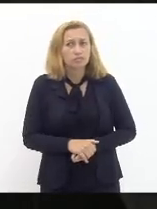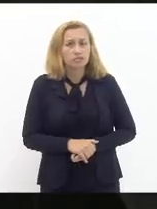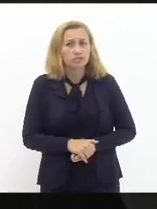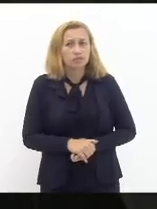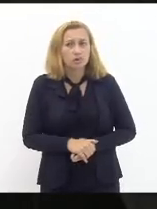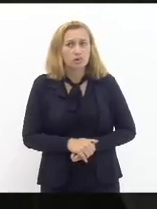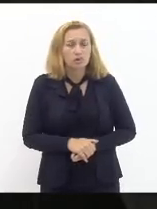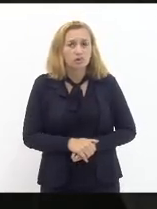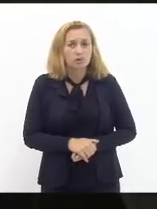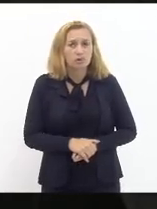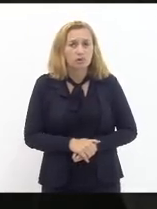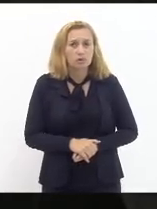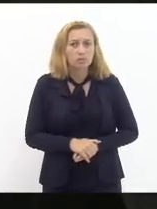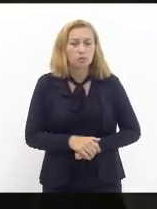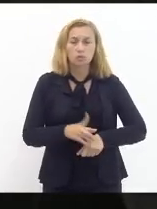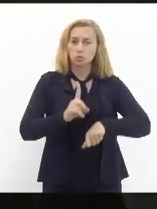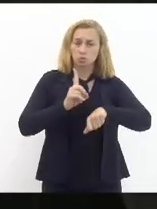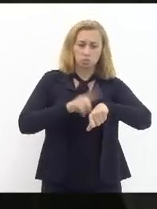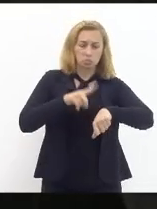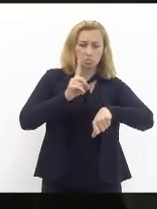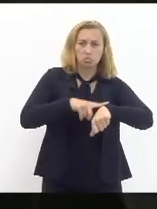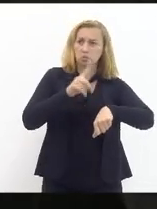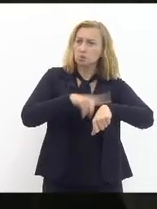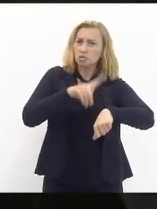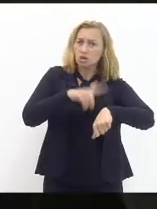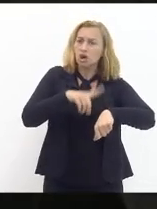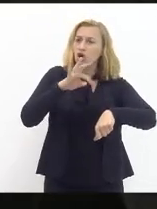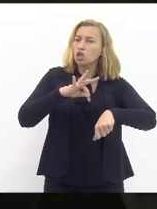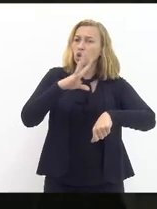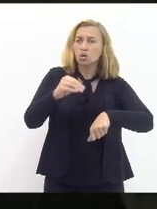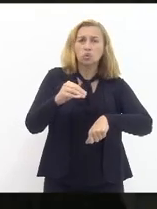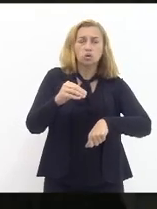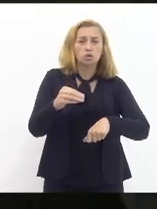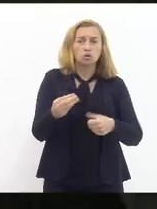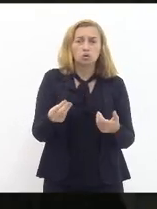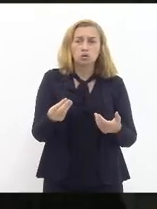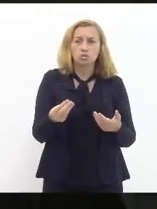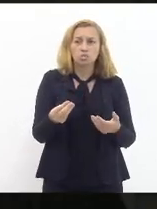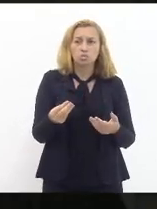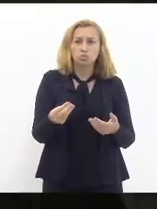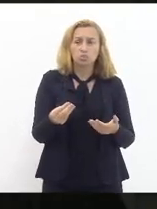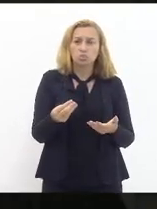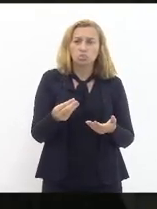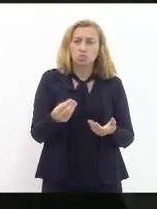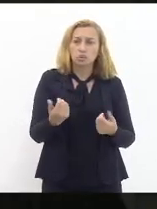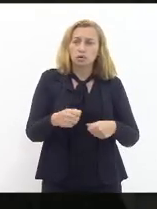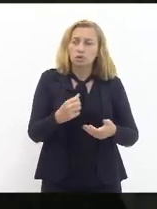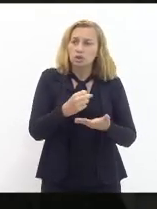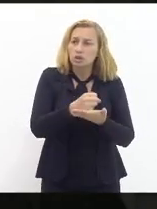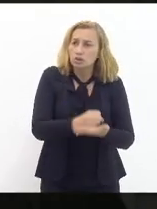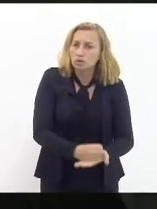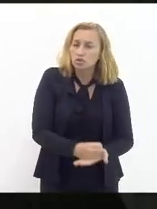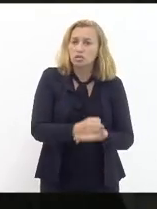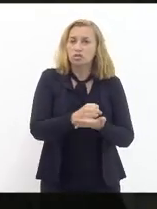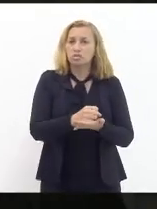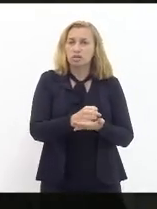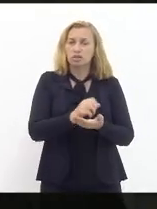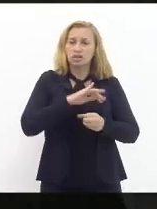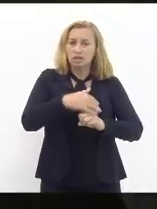o tempo que tudo devia passar pela sustentabilidade e pelo meio